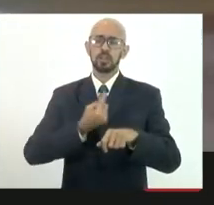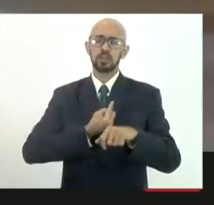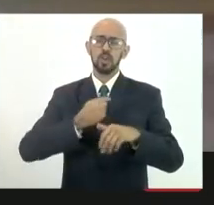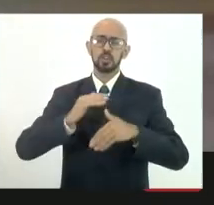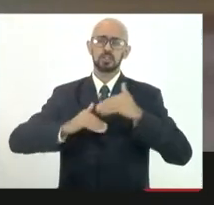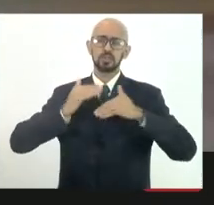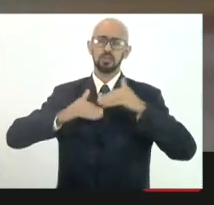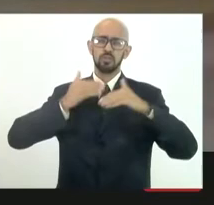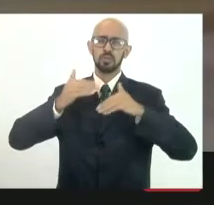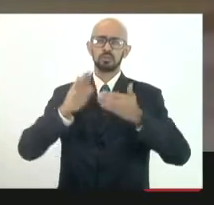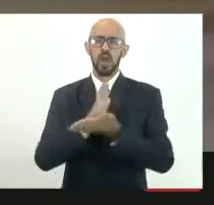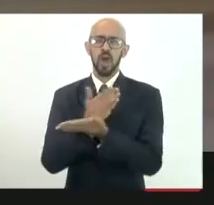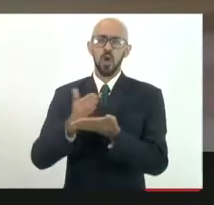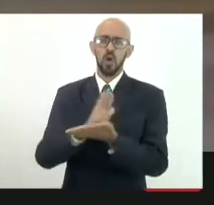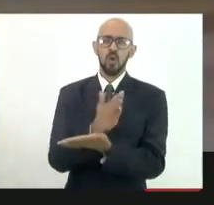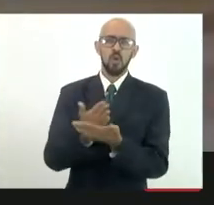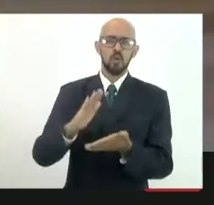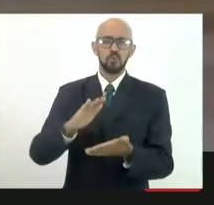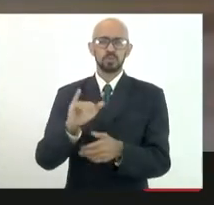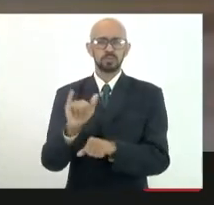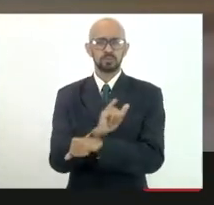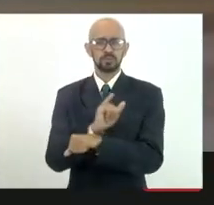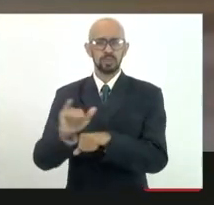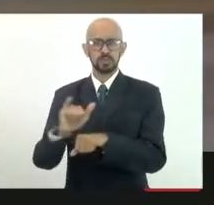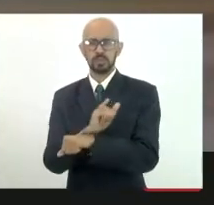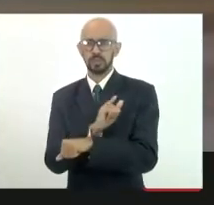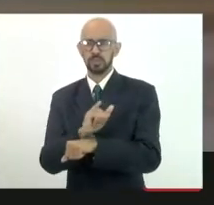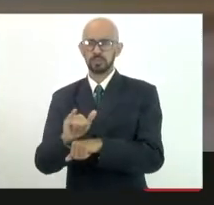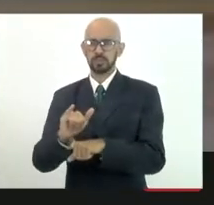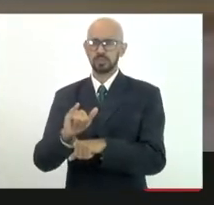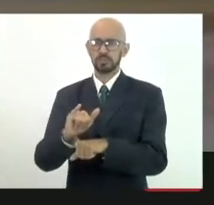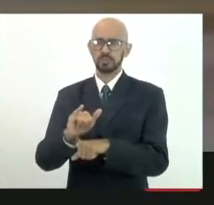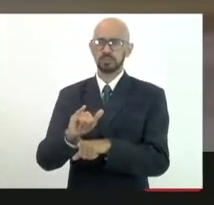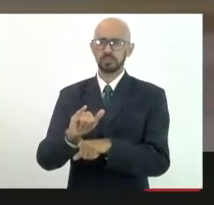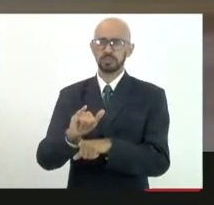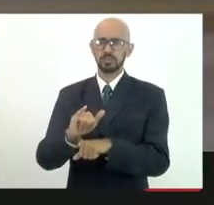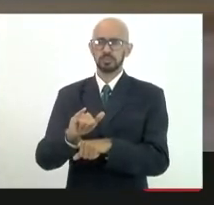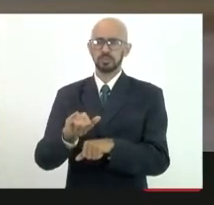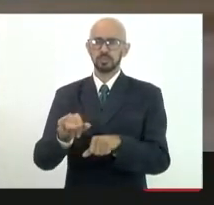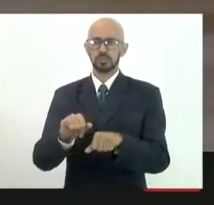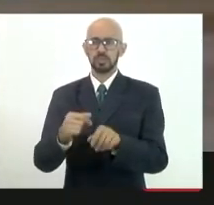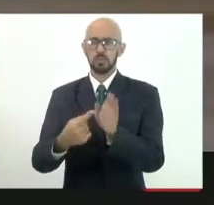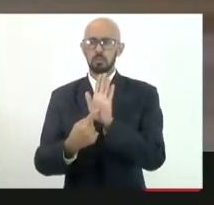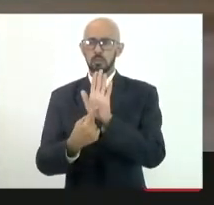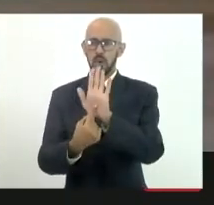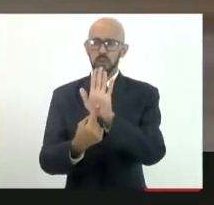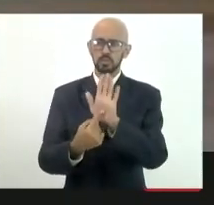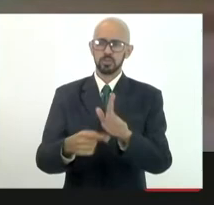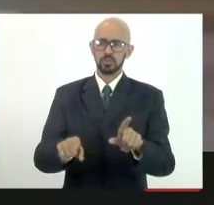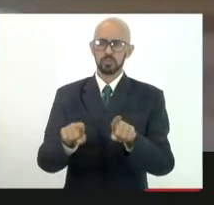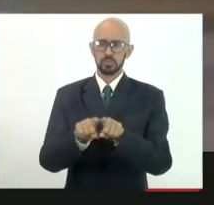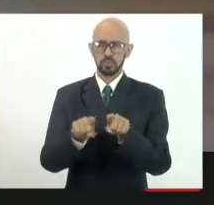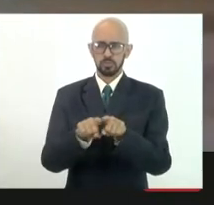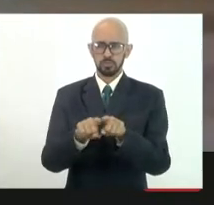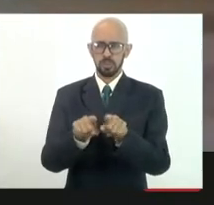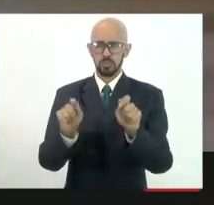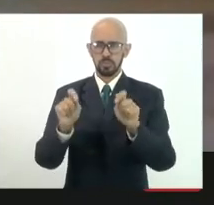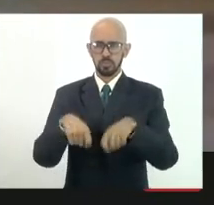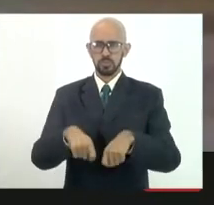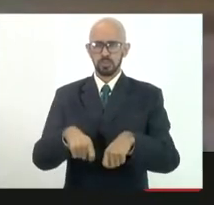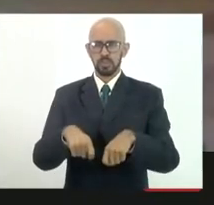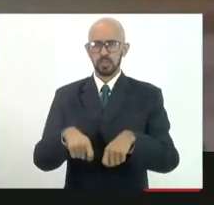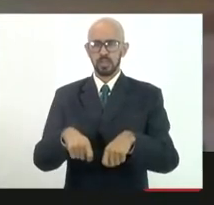desenvolvemos algumas estratégias e que mostram, muitas vezes,